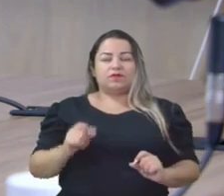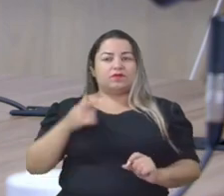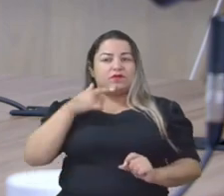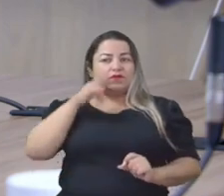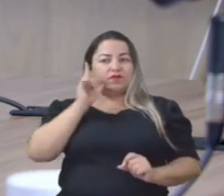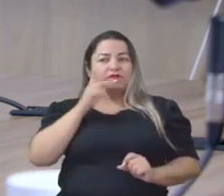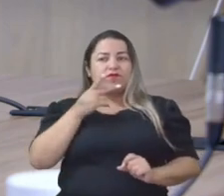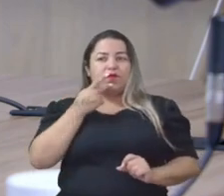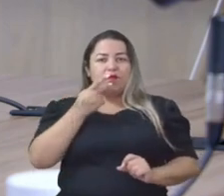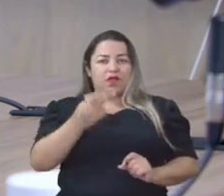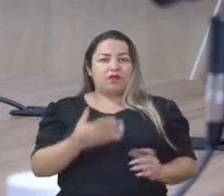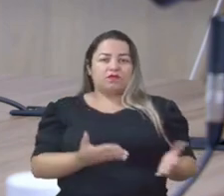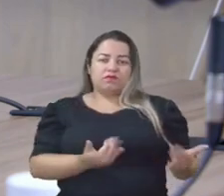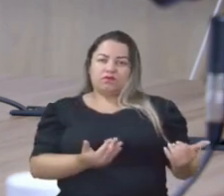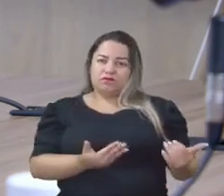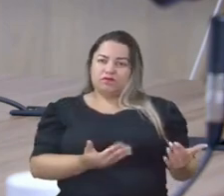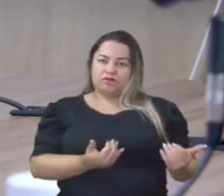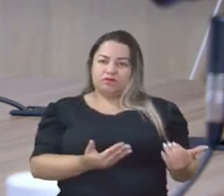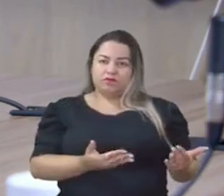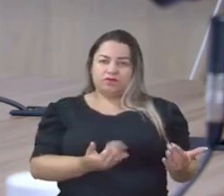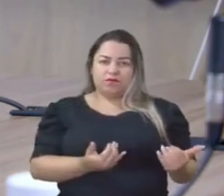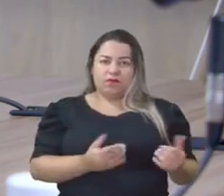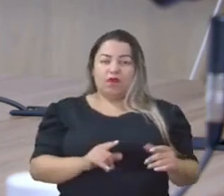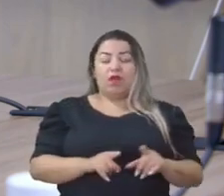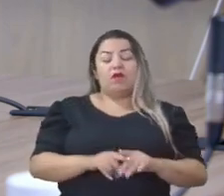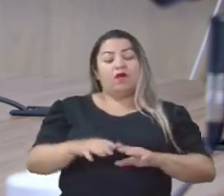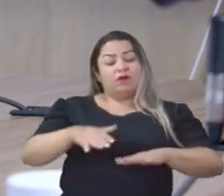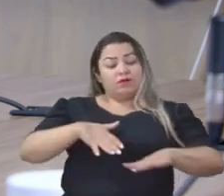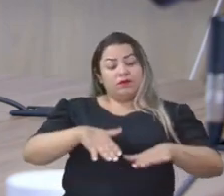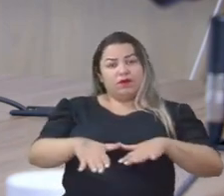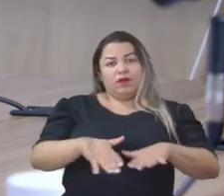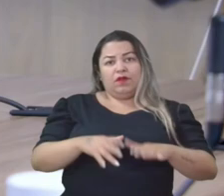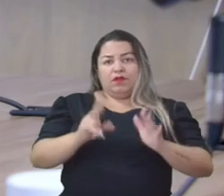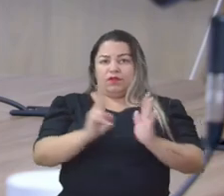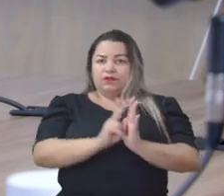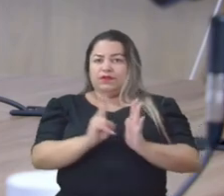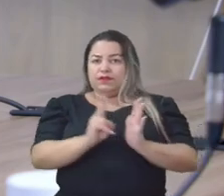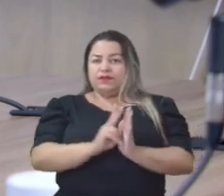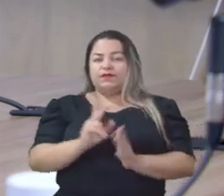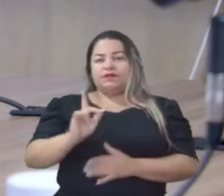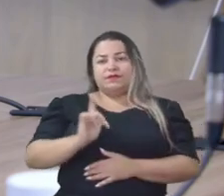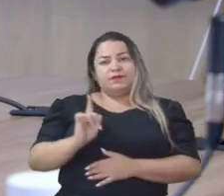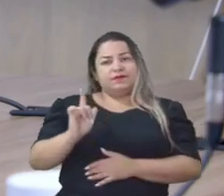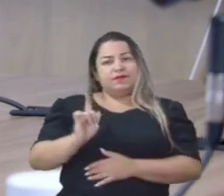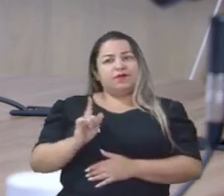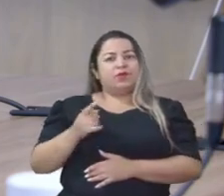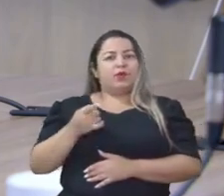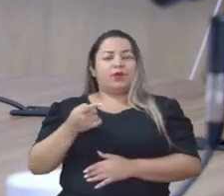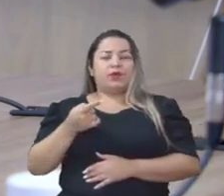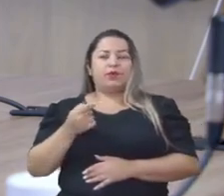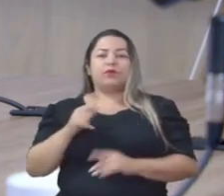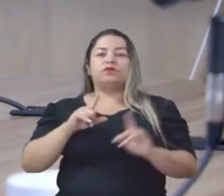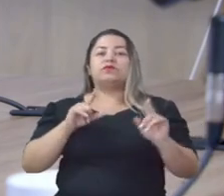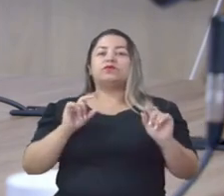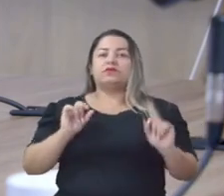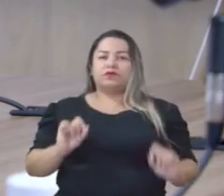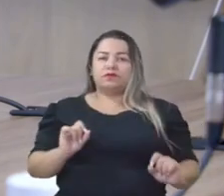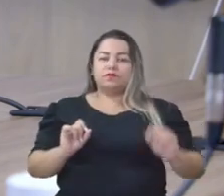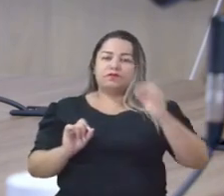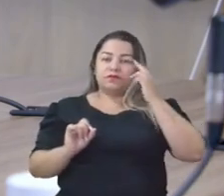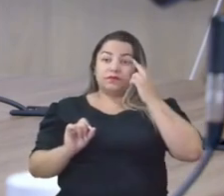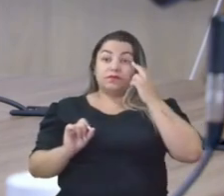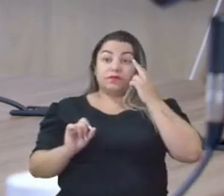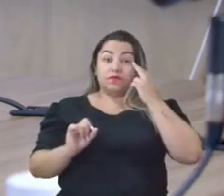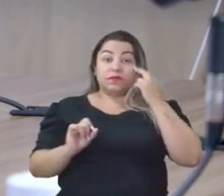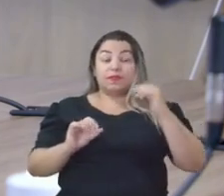mesmo de falar juventude, o movimento indígena ele tem resquícios e também digamos